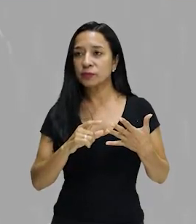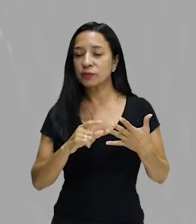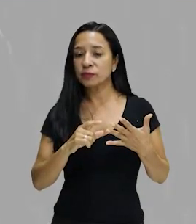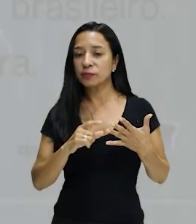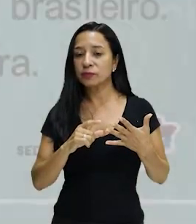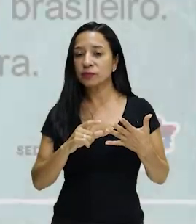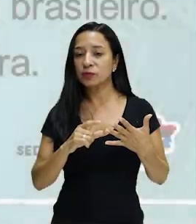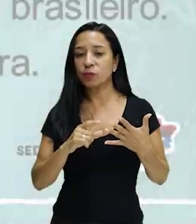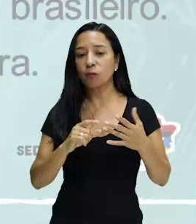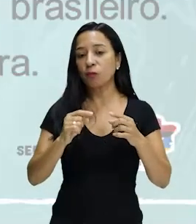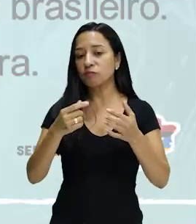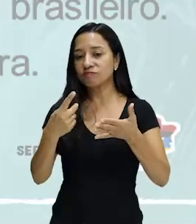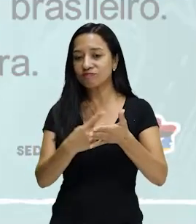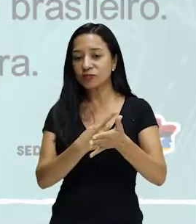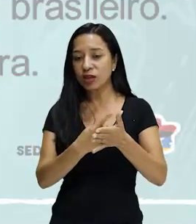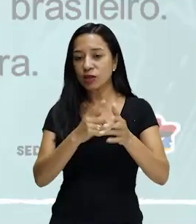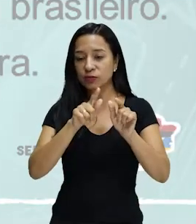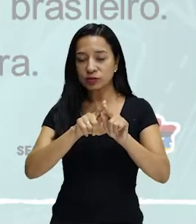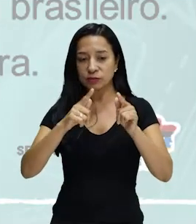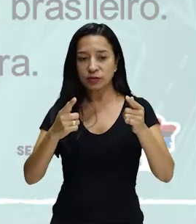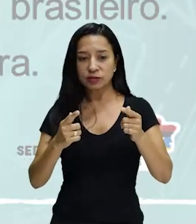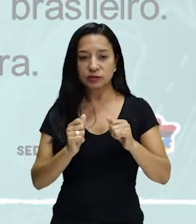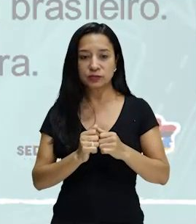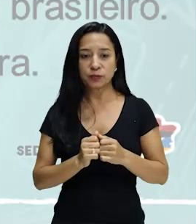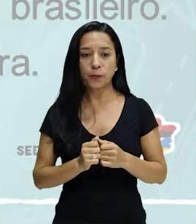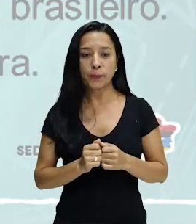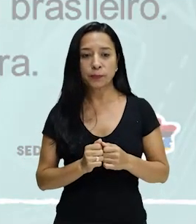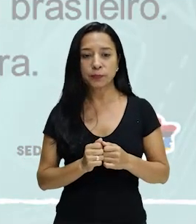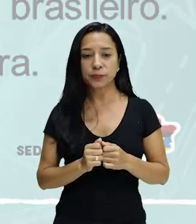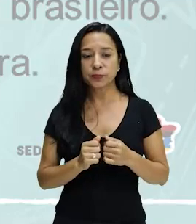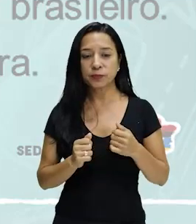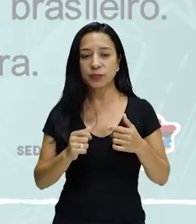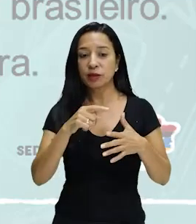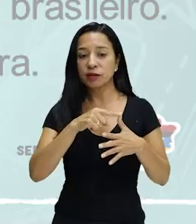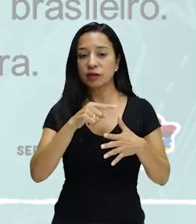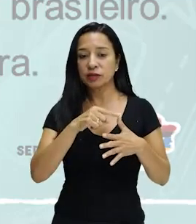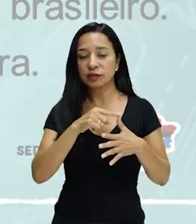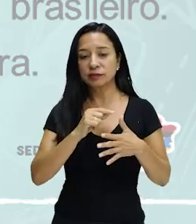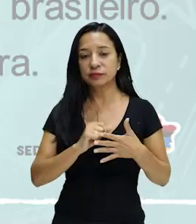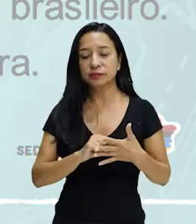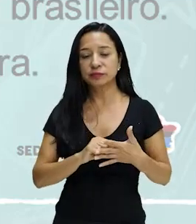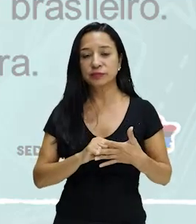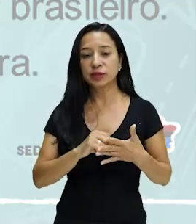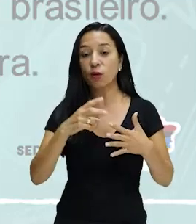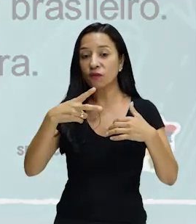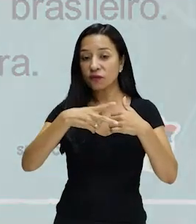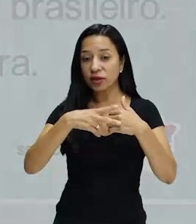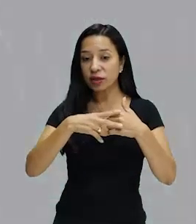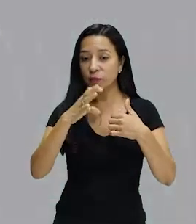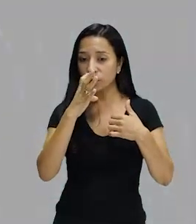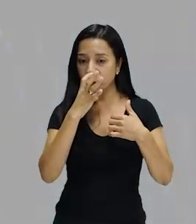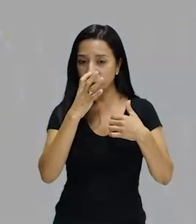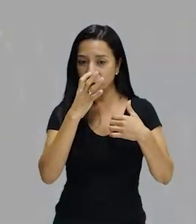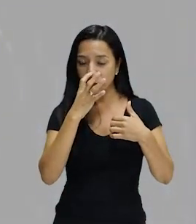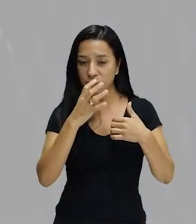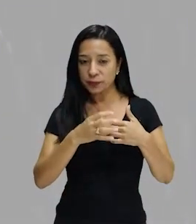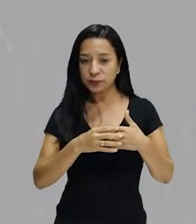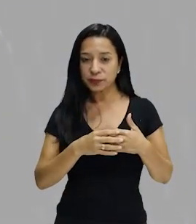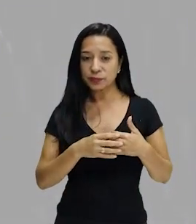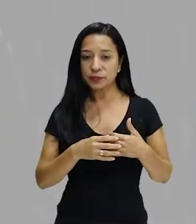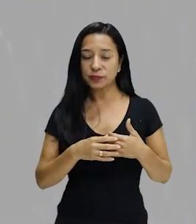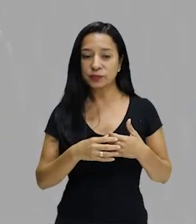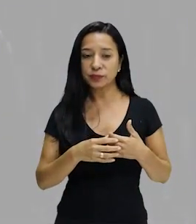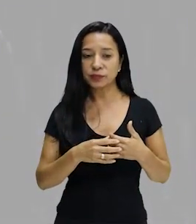divergência gramatical. Pode-se concordar ou discordar até radicalmente de toda a política externa brasileira.